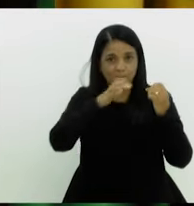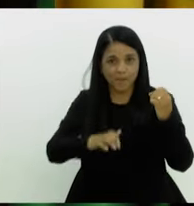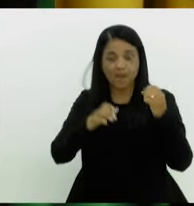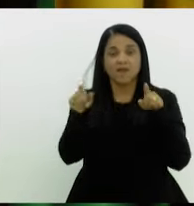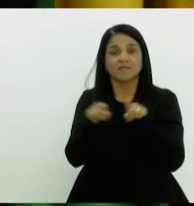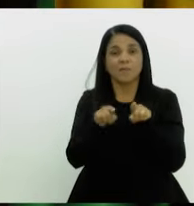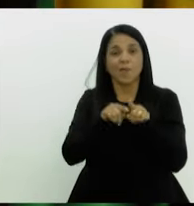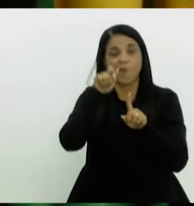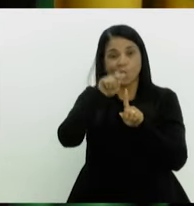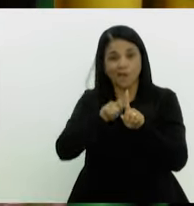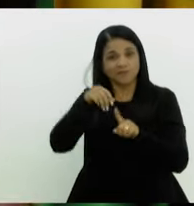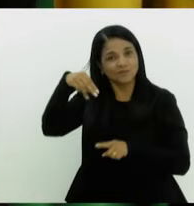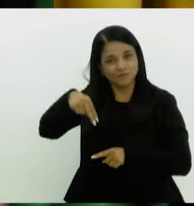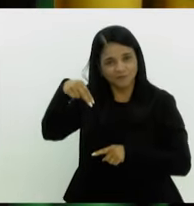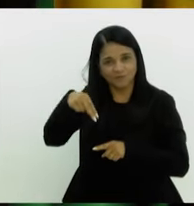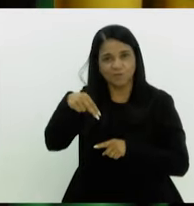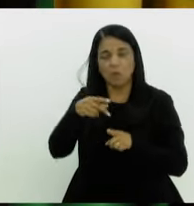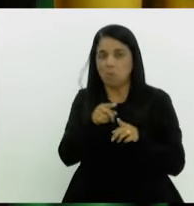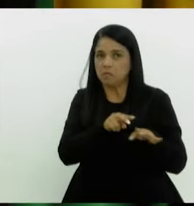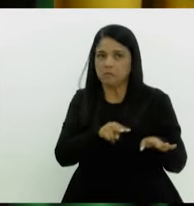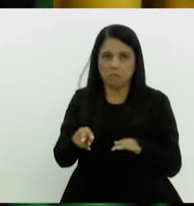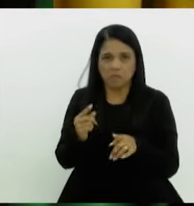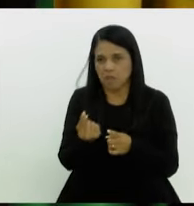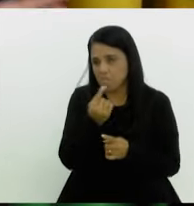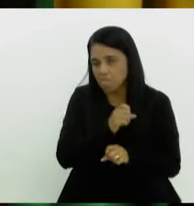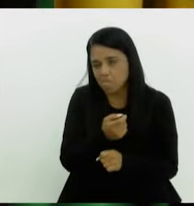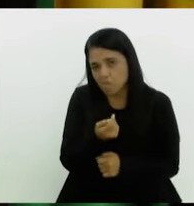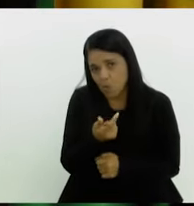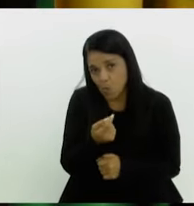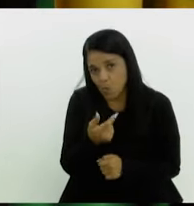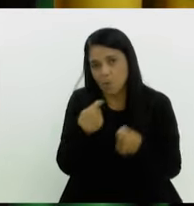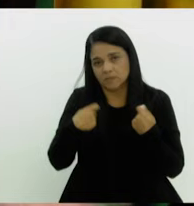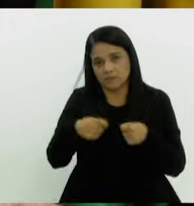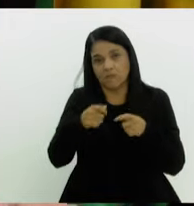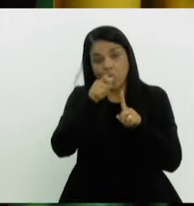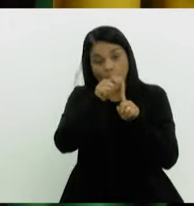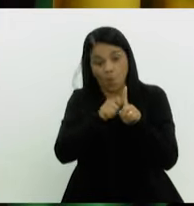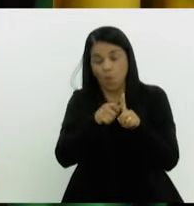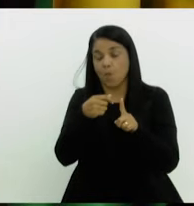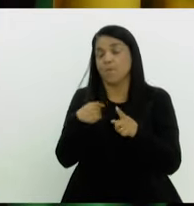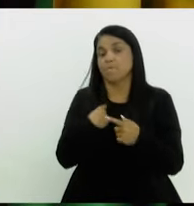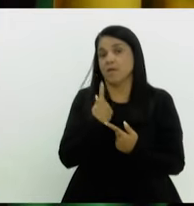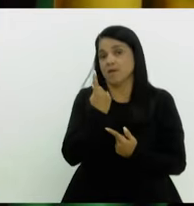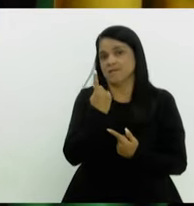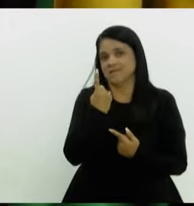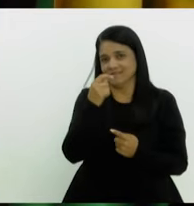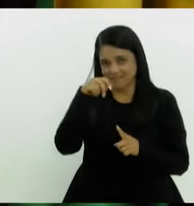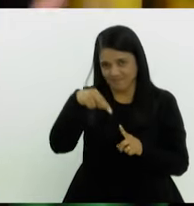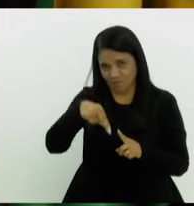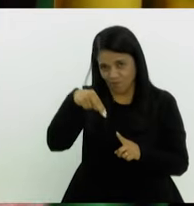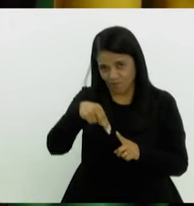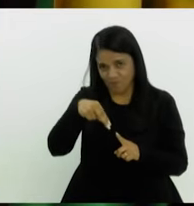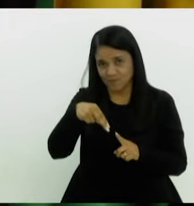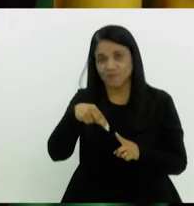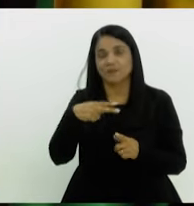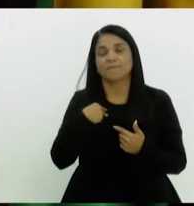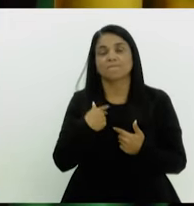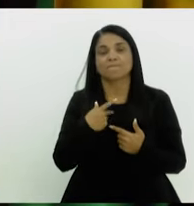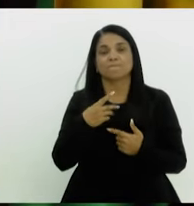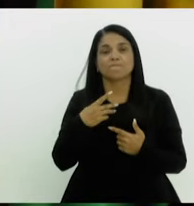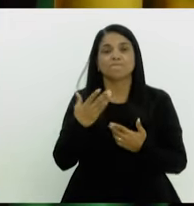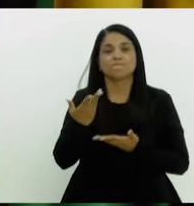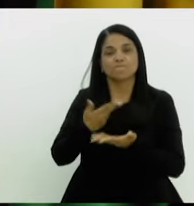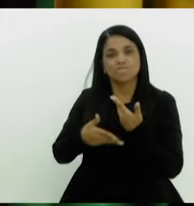mês de novembro porque uma semana era muito pouco então nós precisávamos ter um mês para chamar de nosso né tia Ju e assim que tem sido nosso